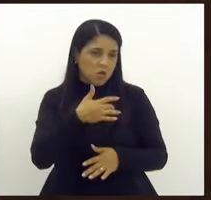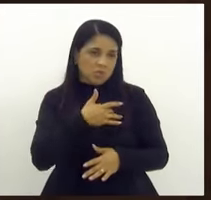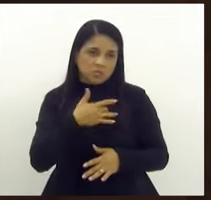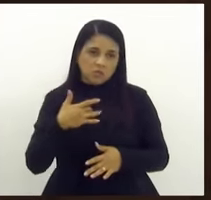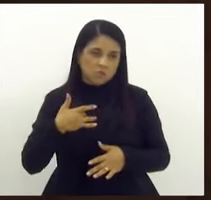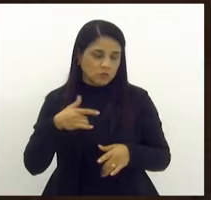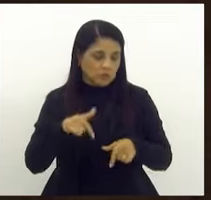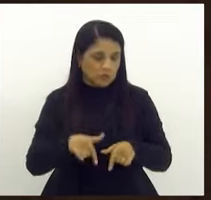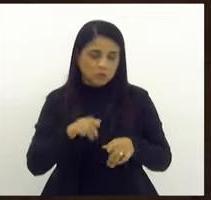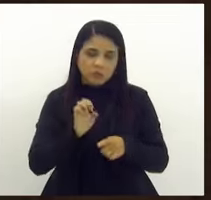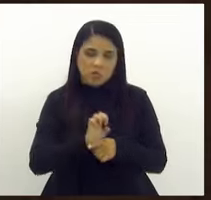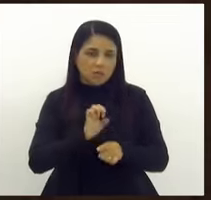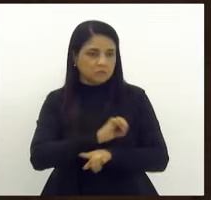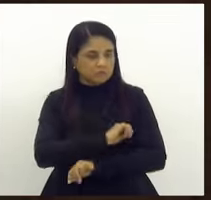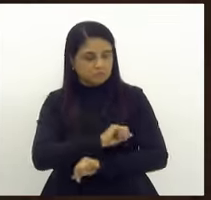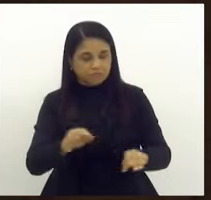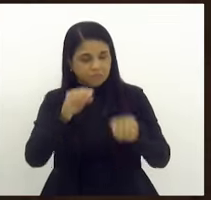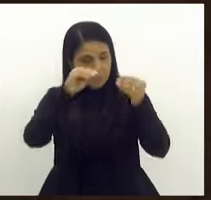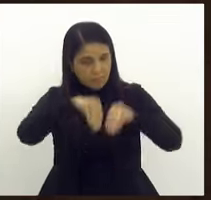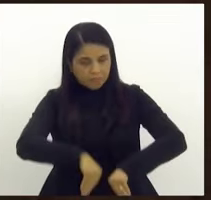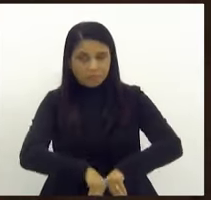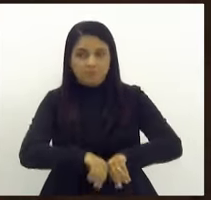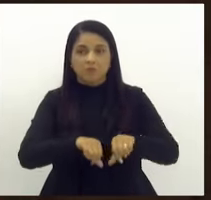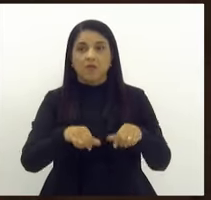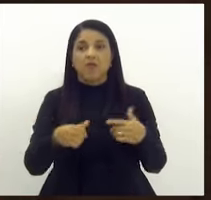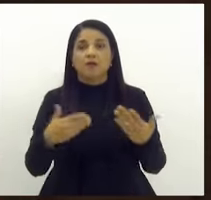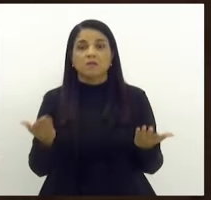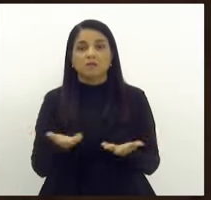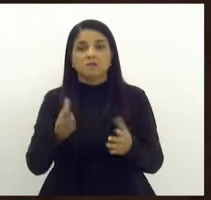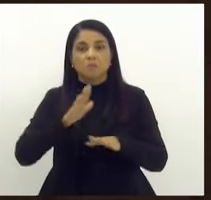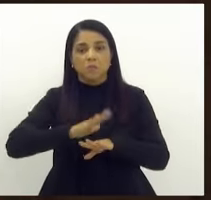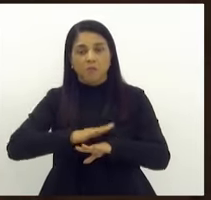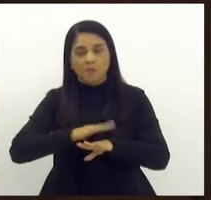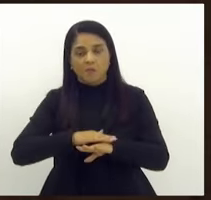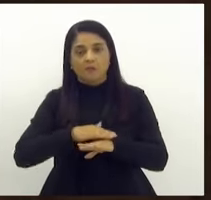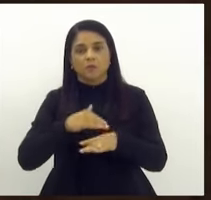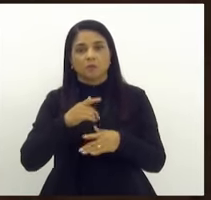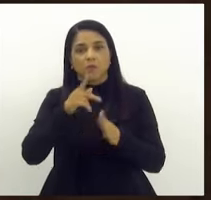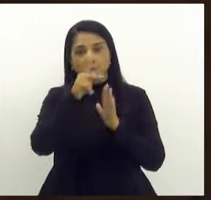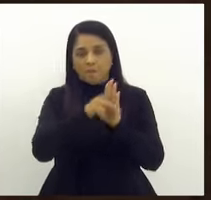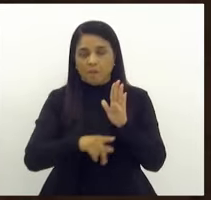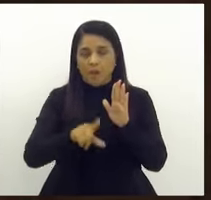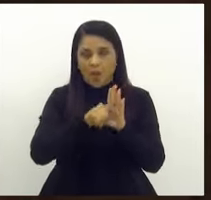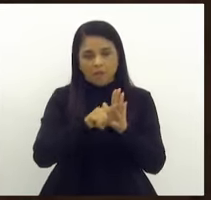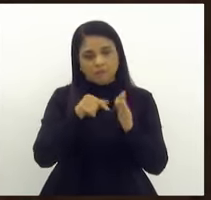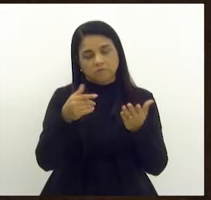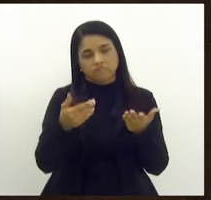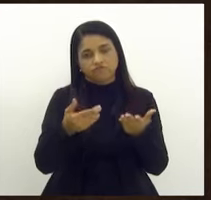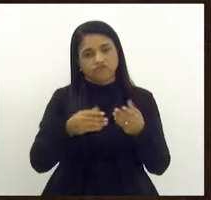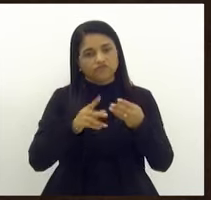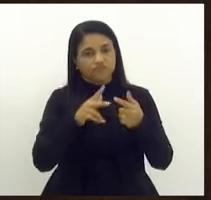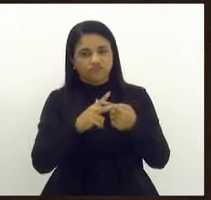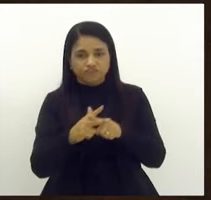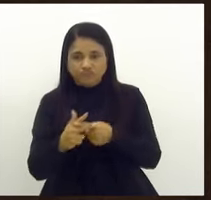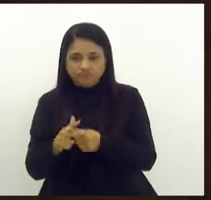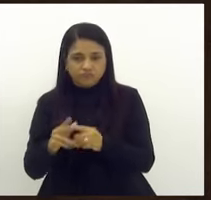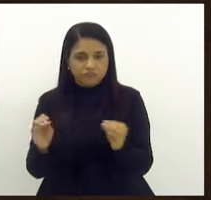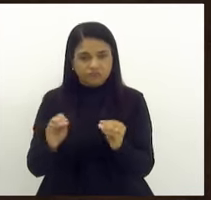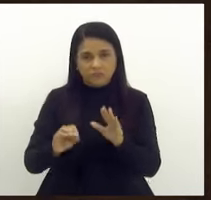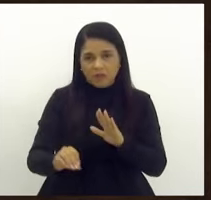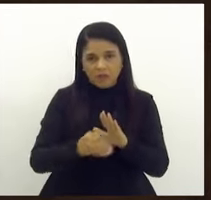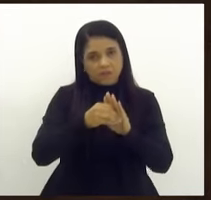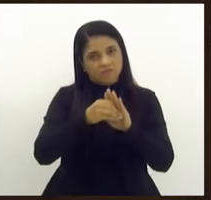financeira do Estado portanto nesse momento como está o PLC sem os ajustes das emendas